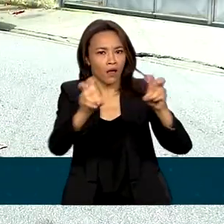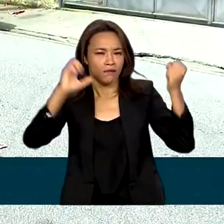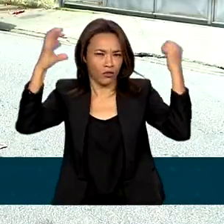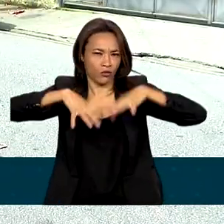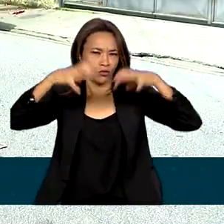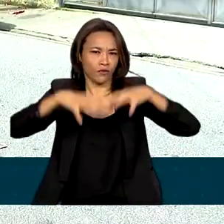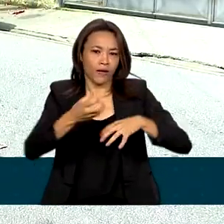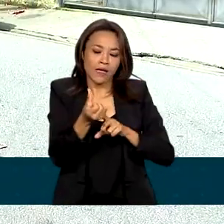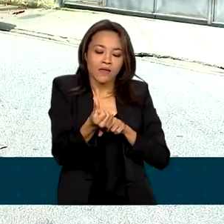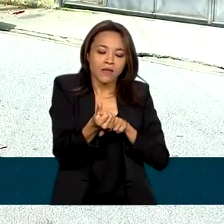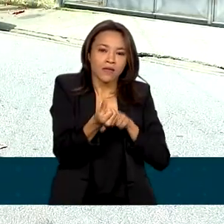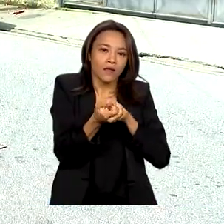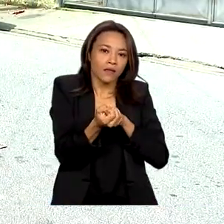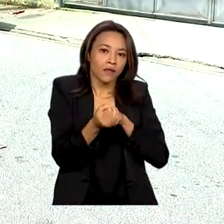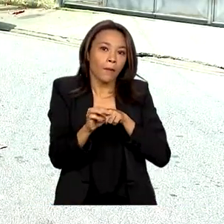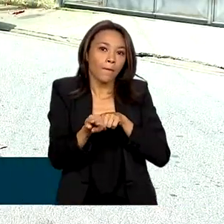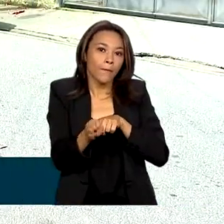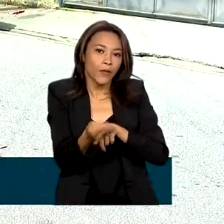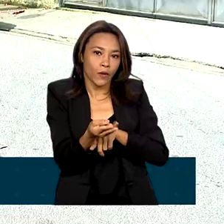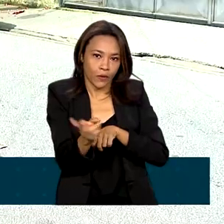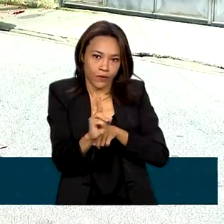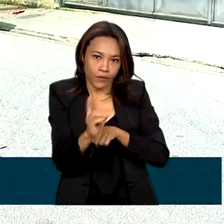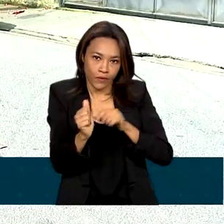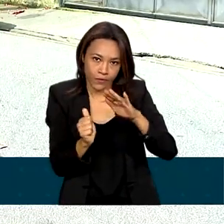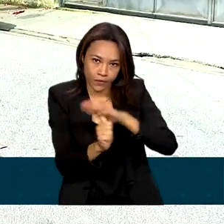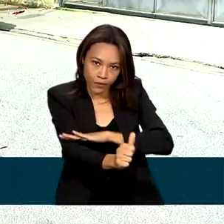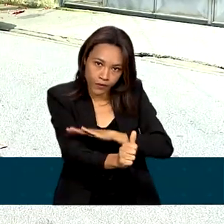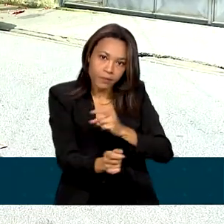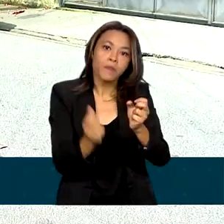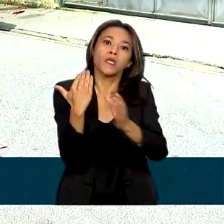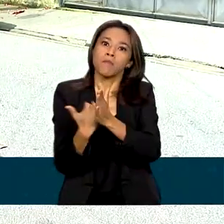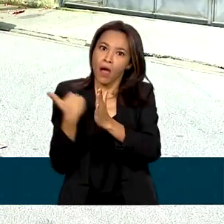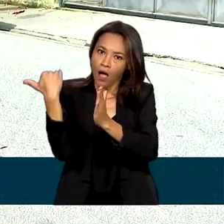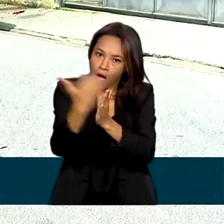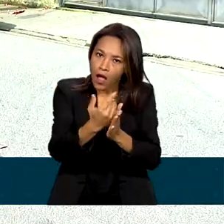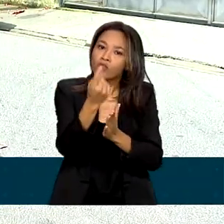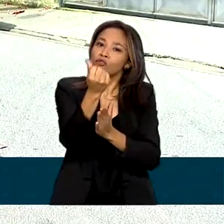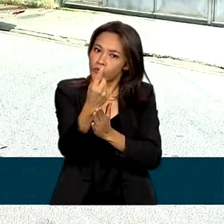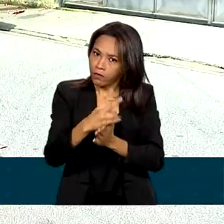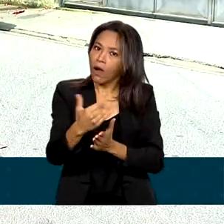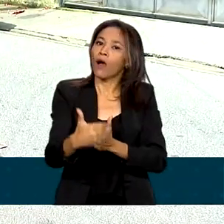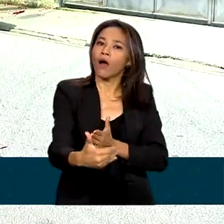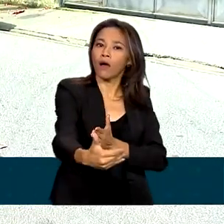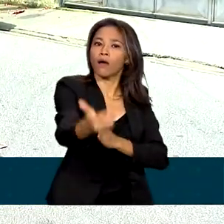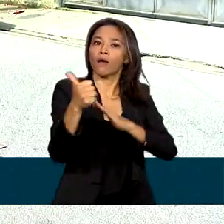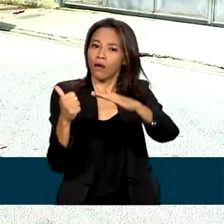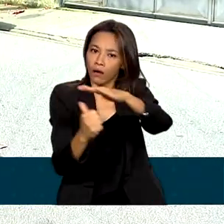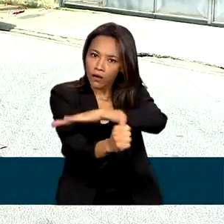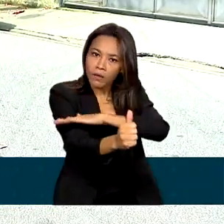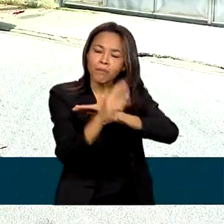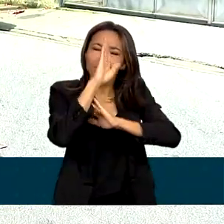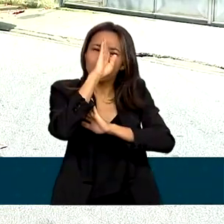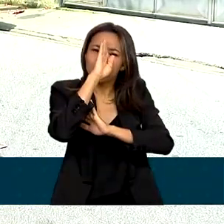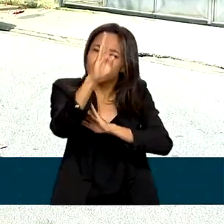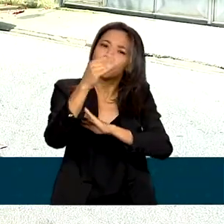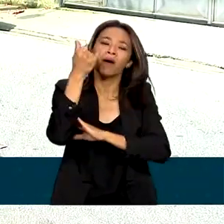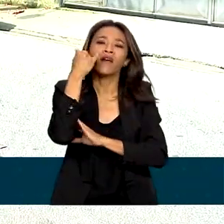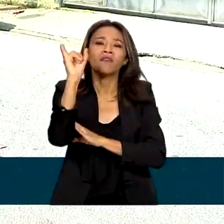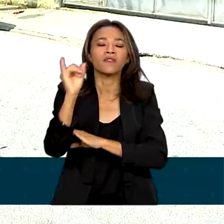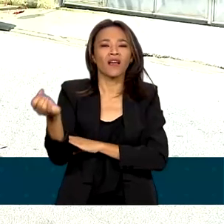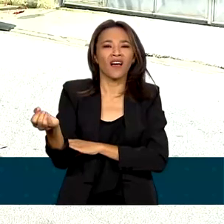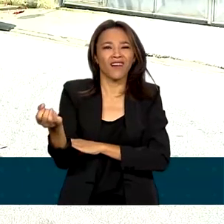de 60 milhões de reais e mais recursos serão destinados principalmente para evitar